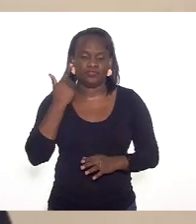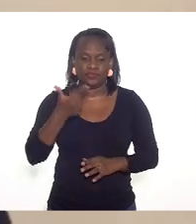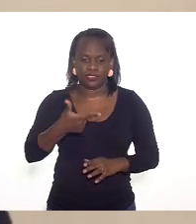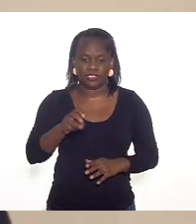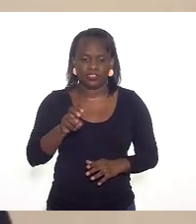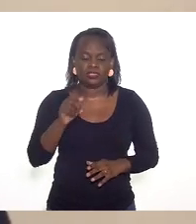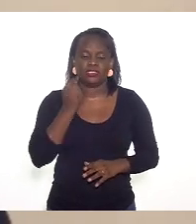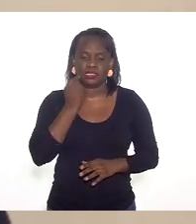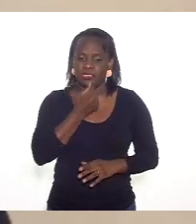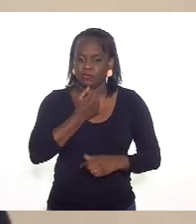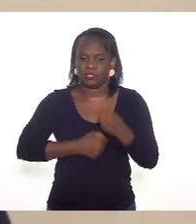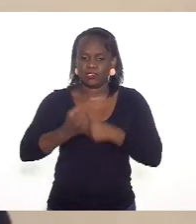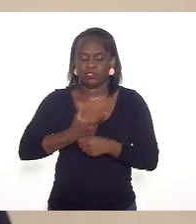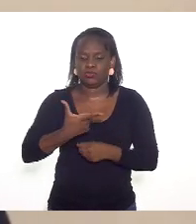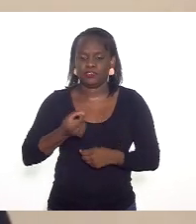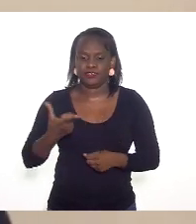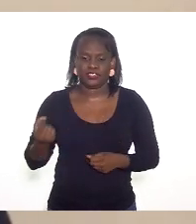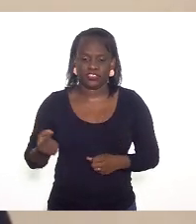de 2020.